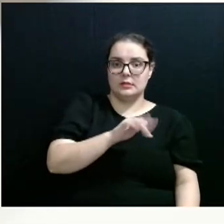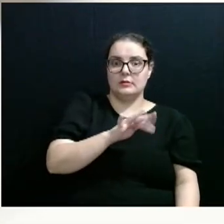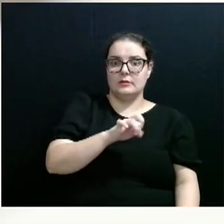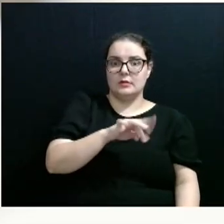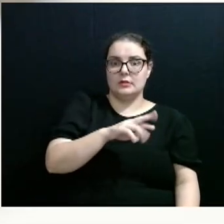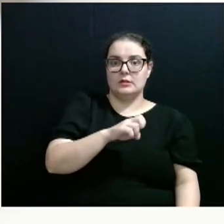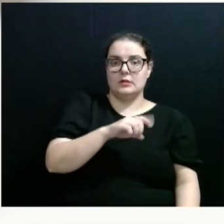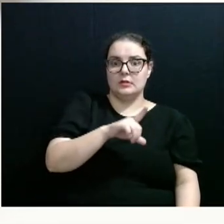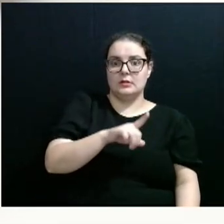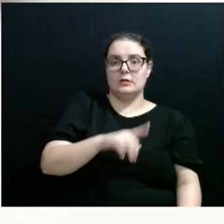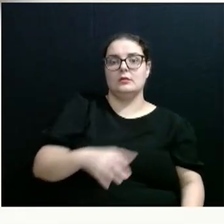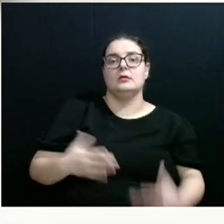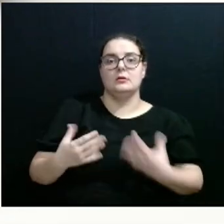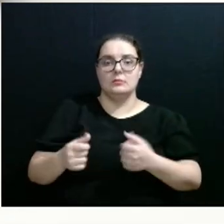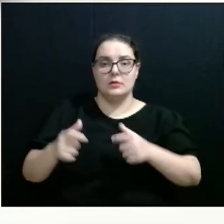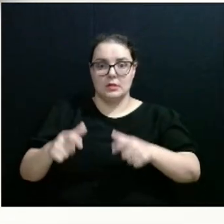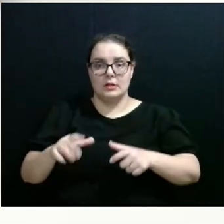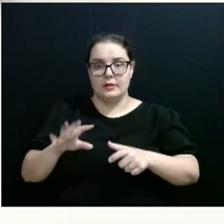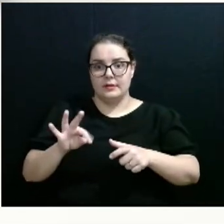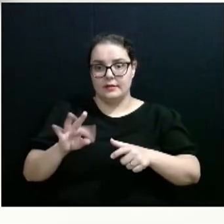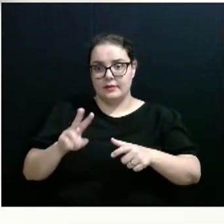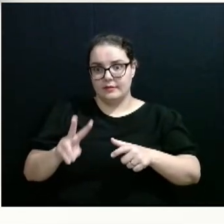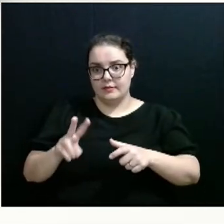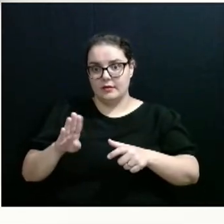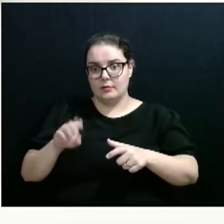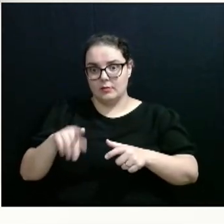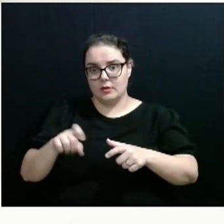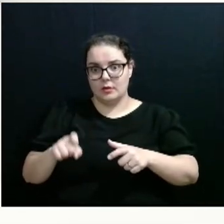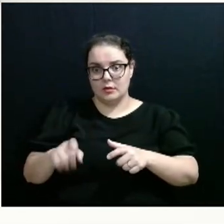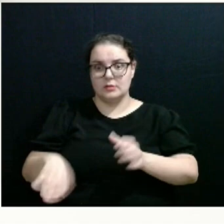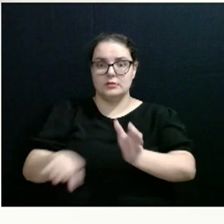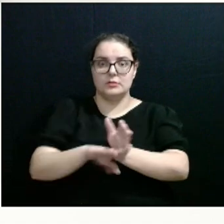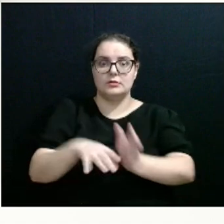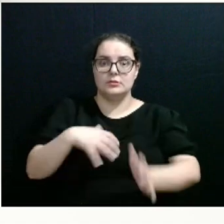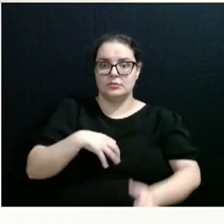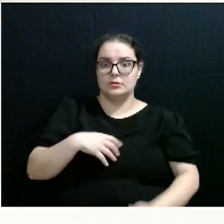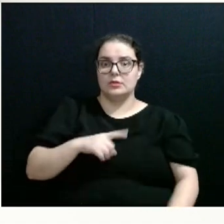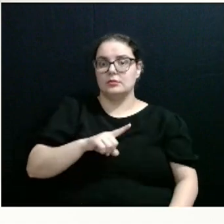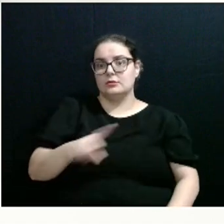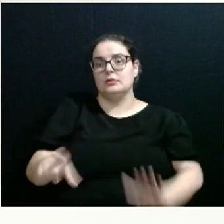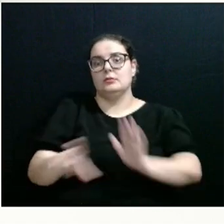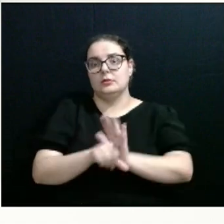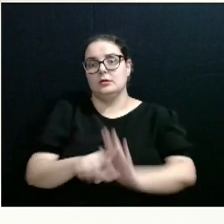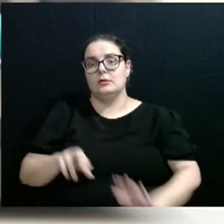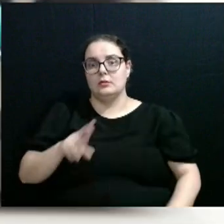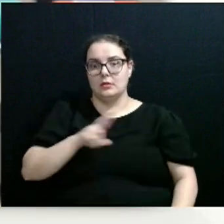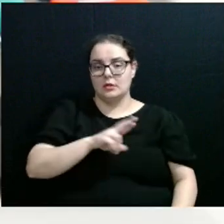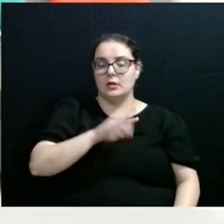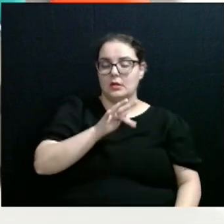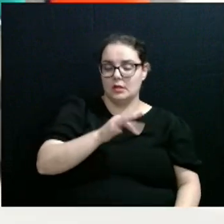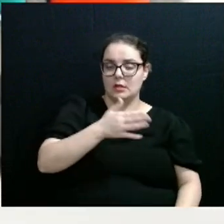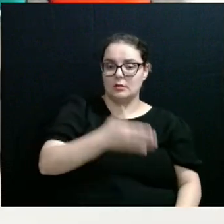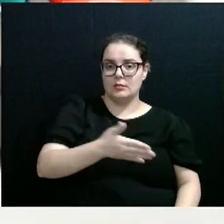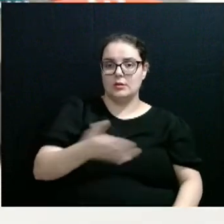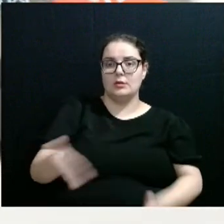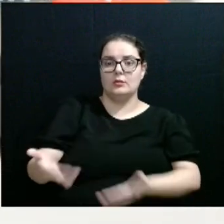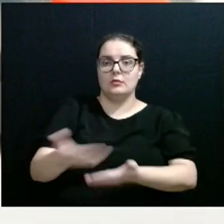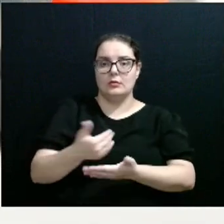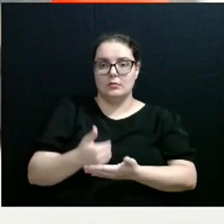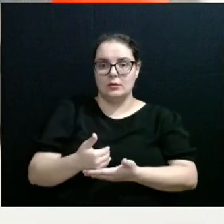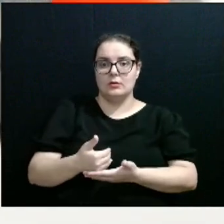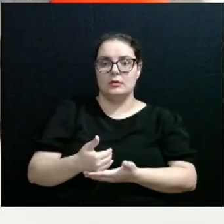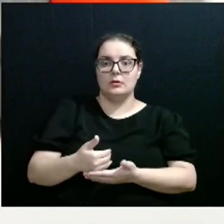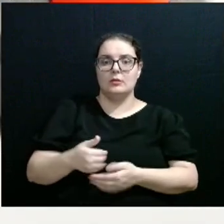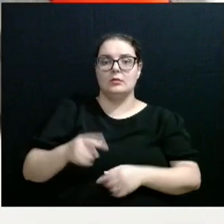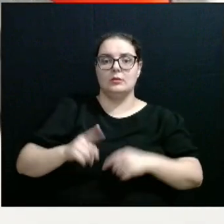são equipamentos que chegam de maneira ilegal no país. A Receita Federal coleta esses equipamentos